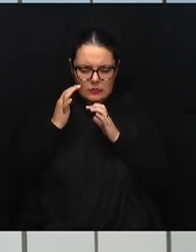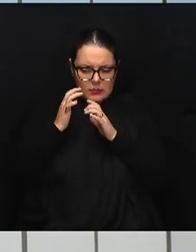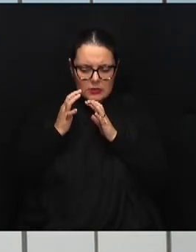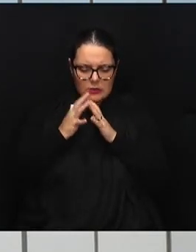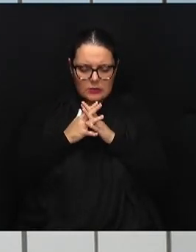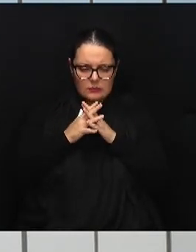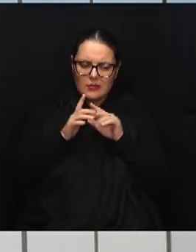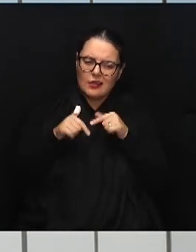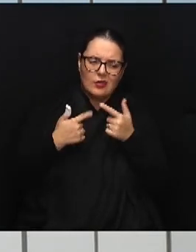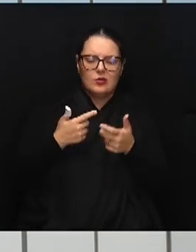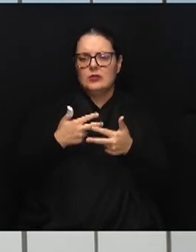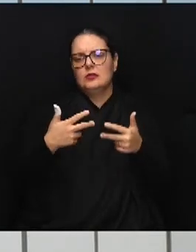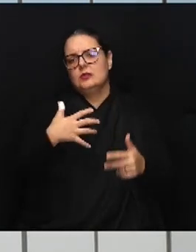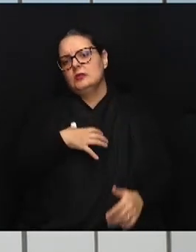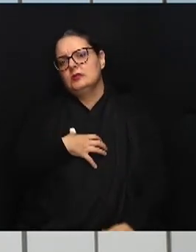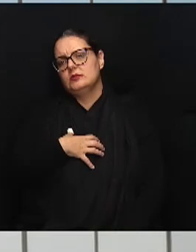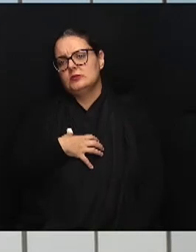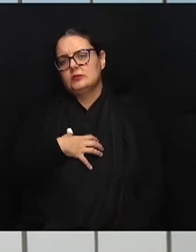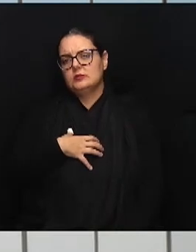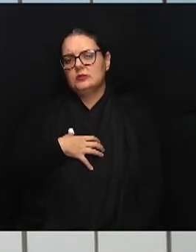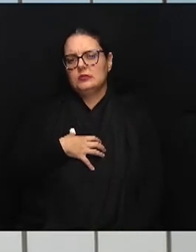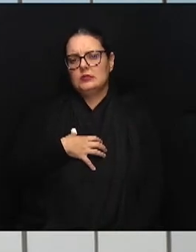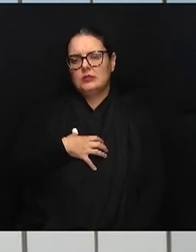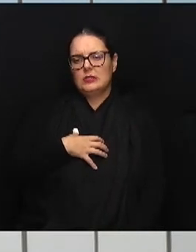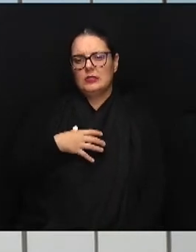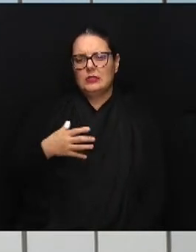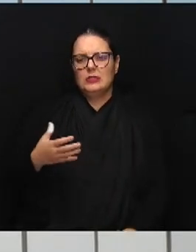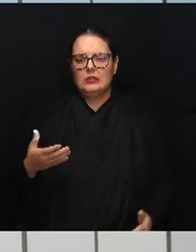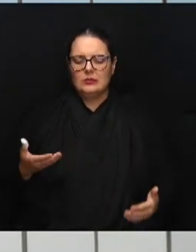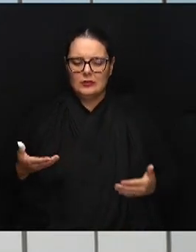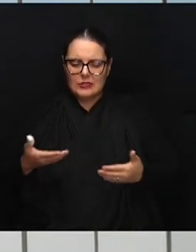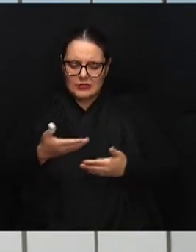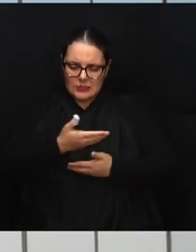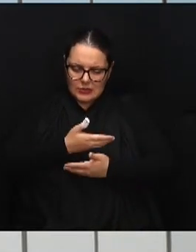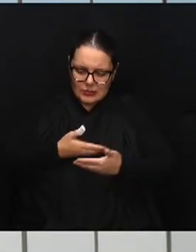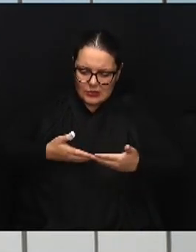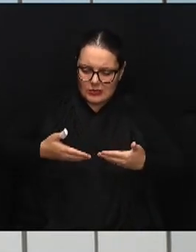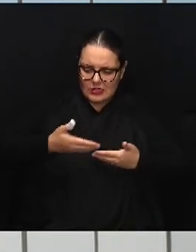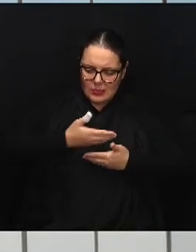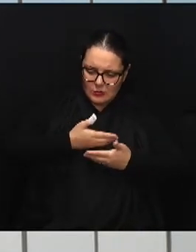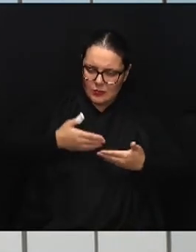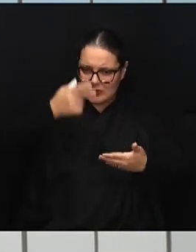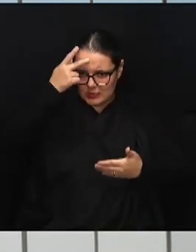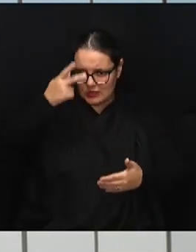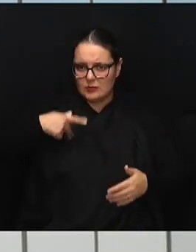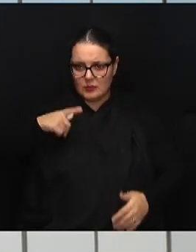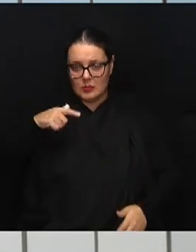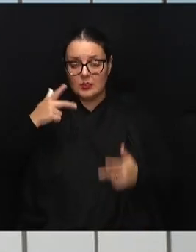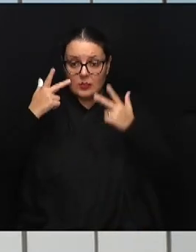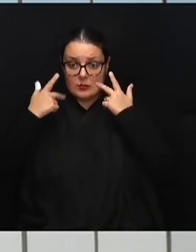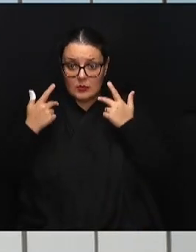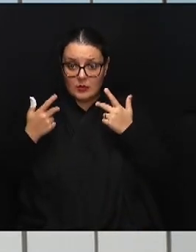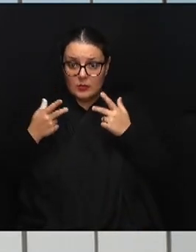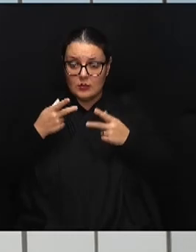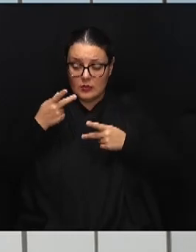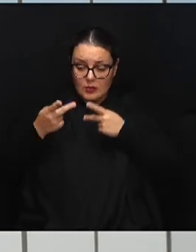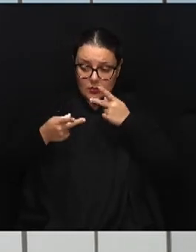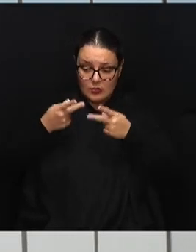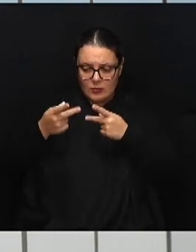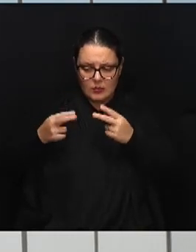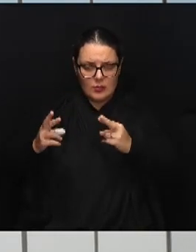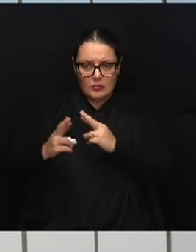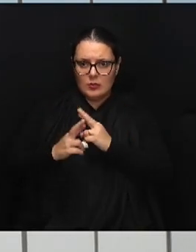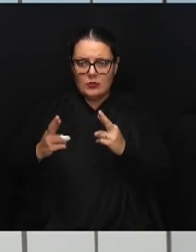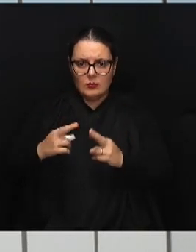outra coisa que eu sinto, né? Então esse deslocamento é muito comum, né? Então às vezes eu estou descontando na relação uma coisa